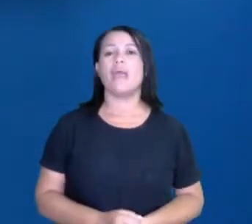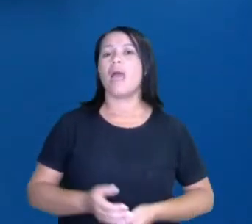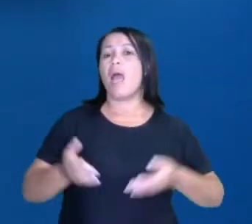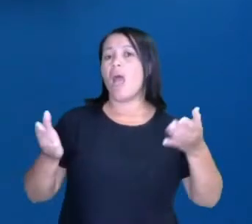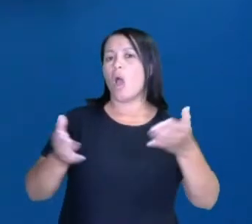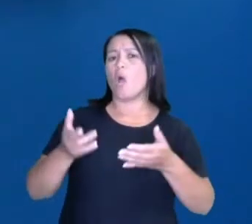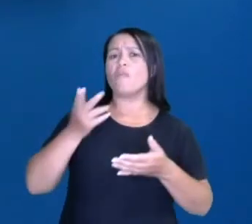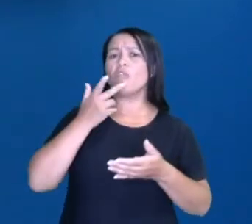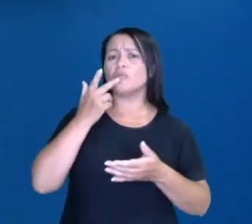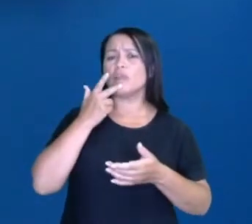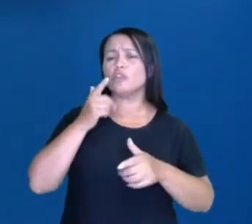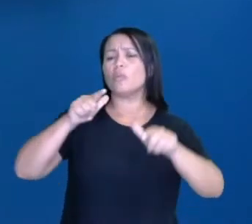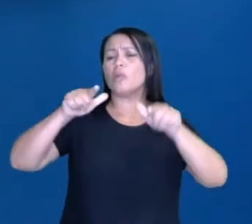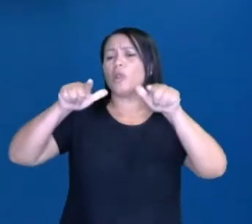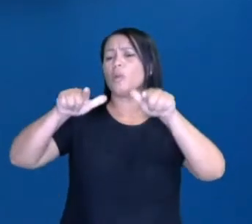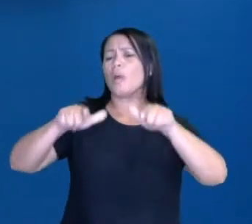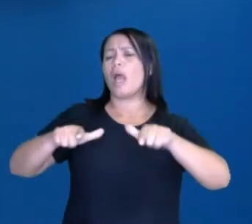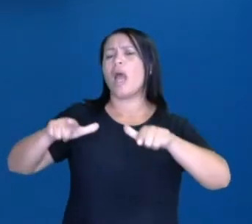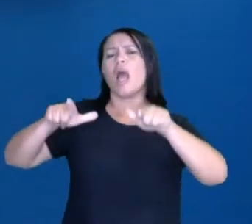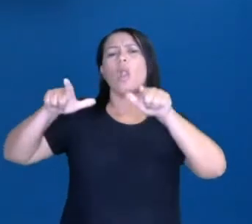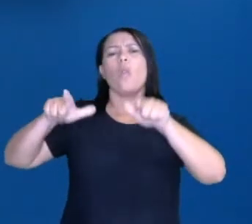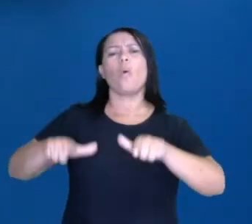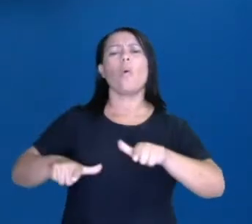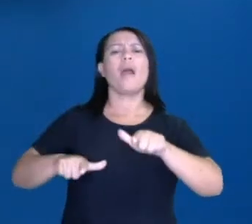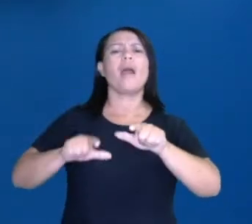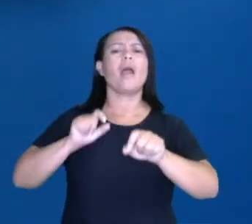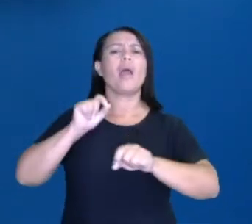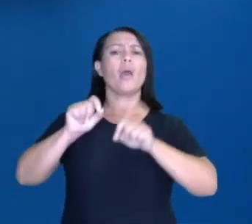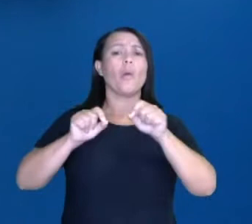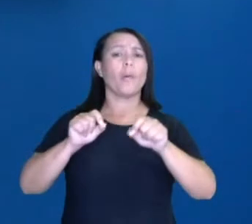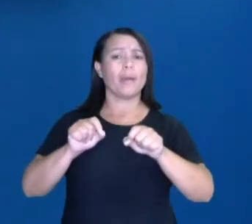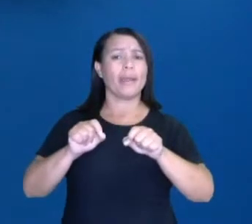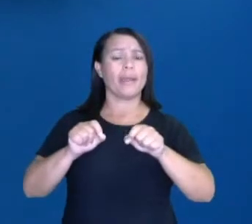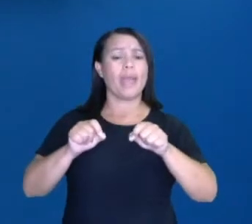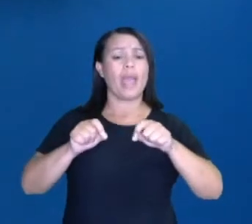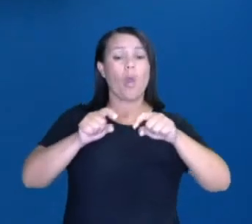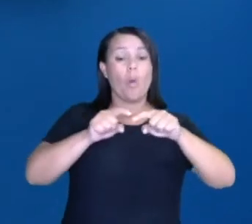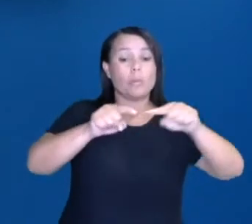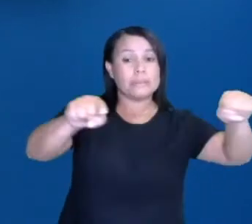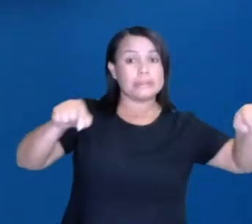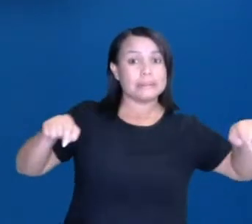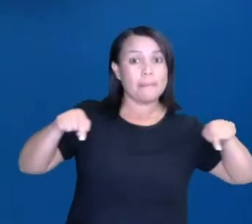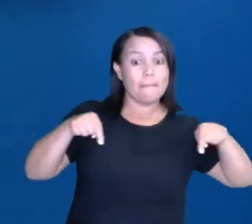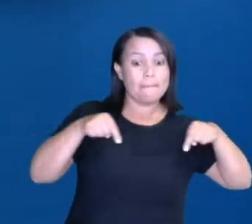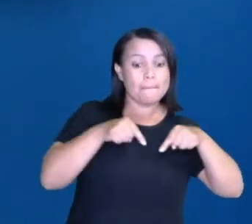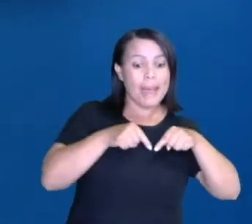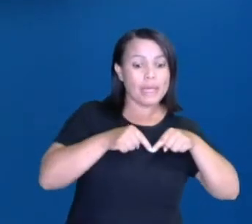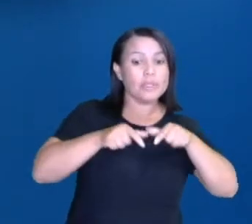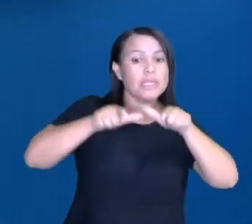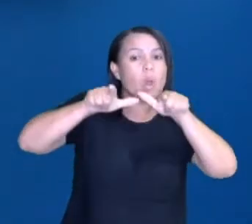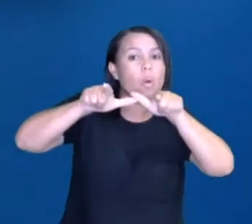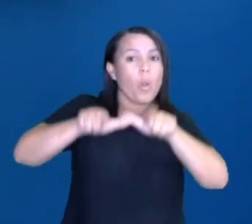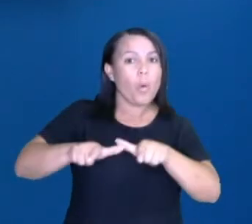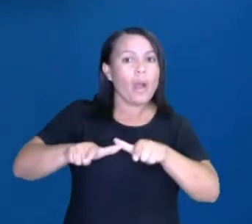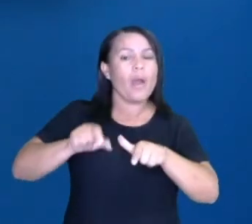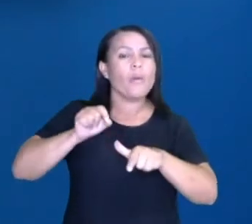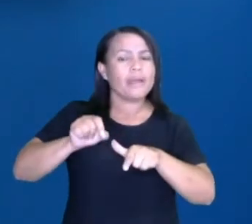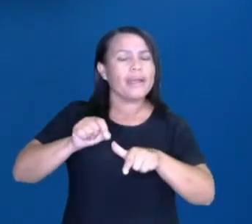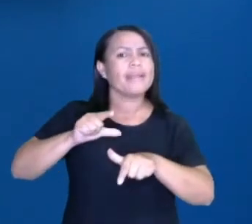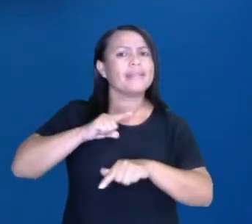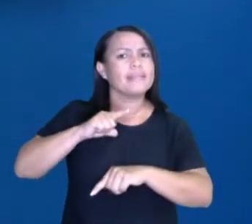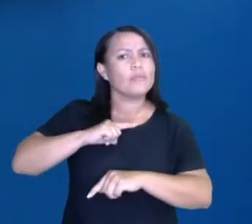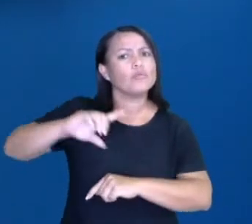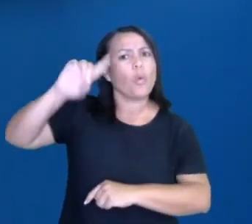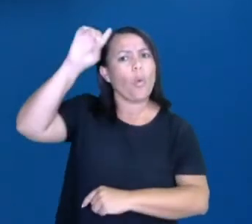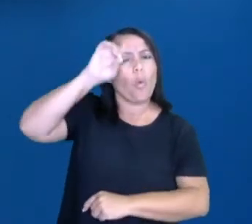Agora vamos falar sobre lugar. Lugar é a porção ou parte do espaço onde vivemos. É nele que ocorre o nosso